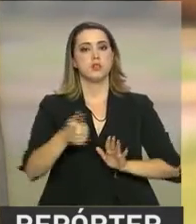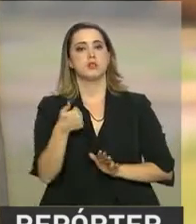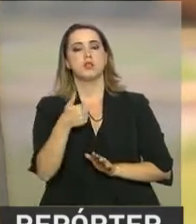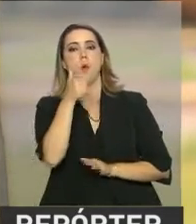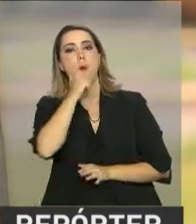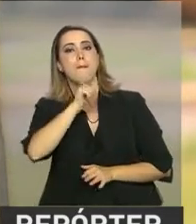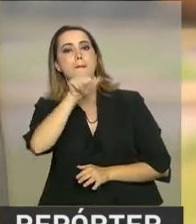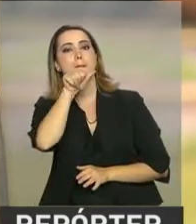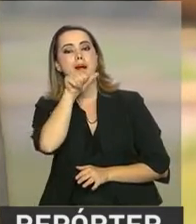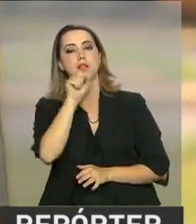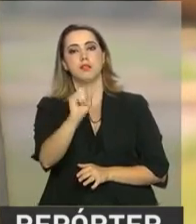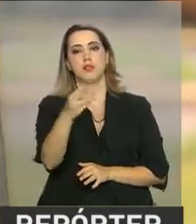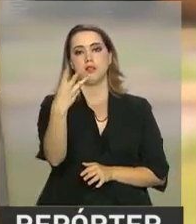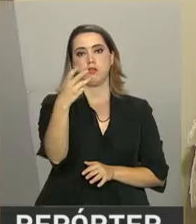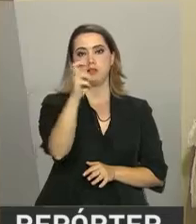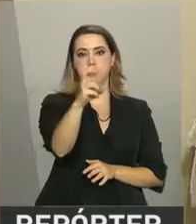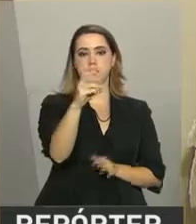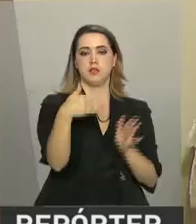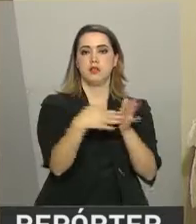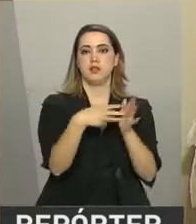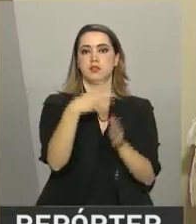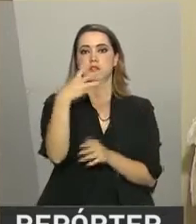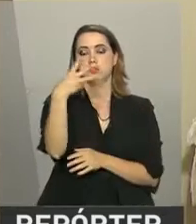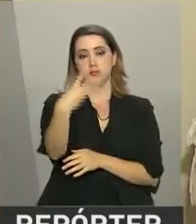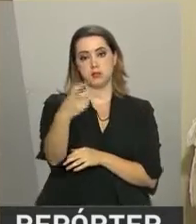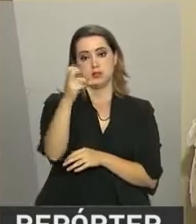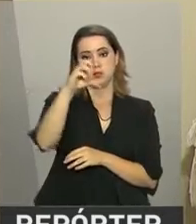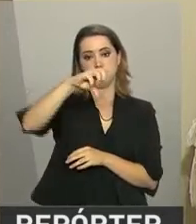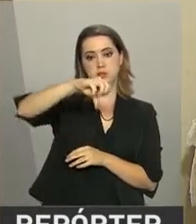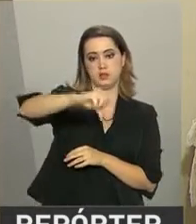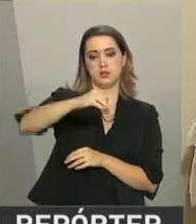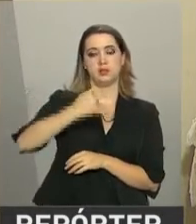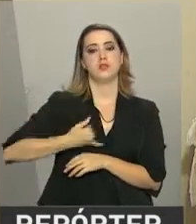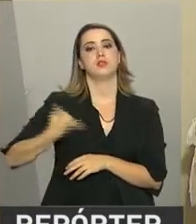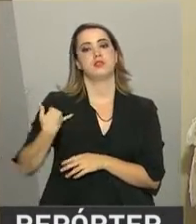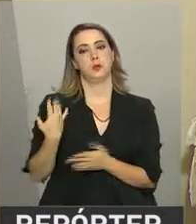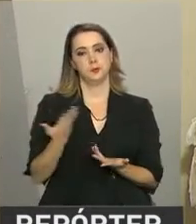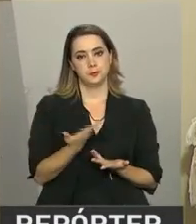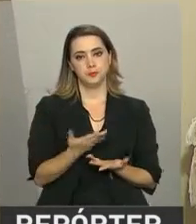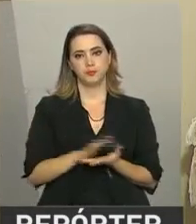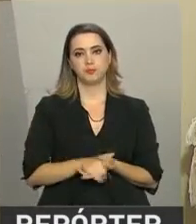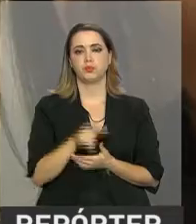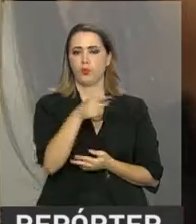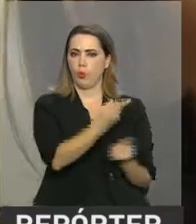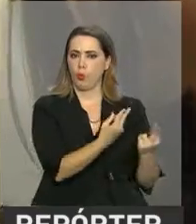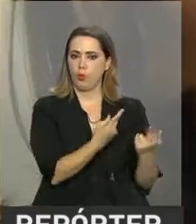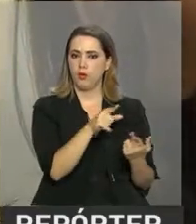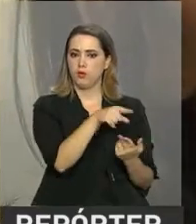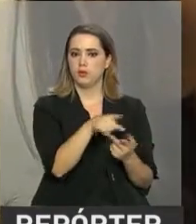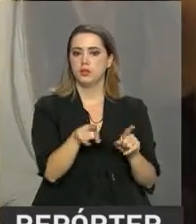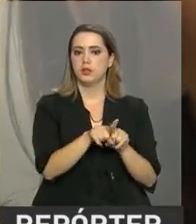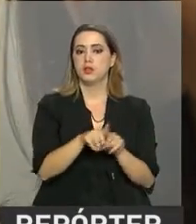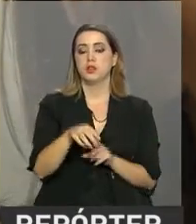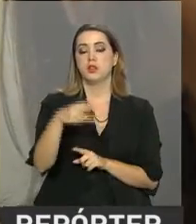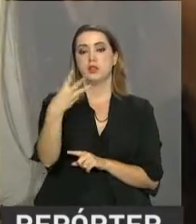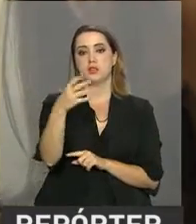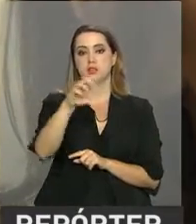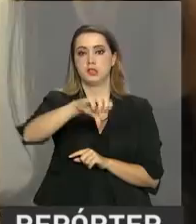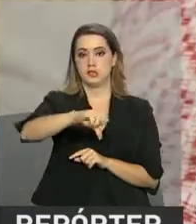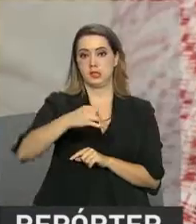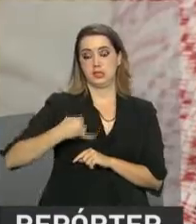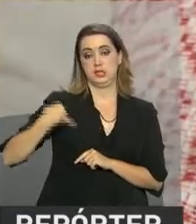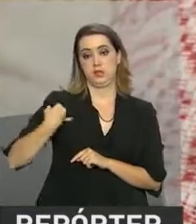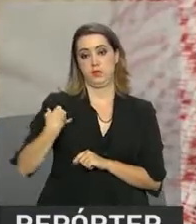35 e 39 anos é o caso da silva que teve willian aos 36 anos ela conta que decidiu esperar